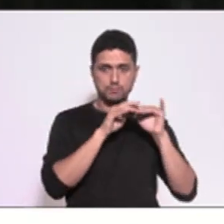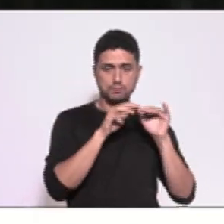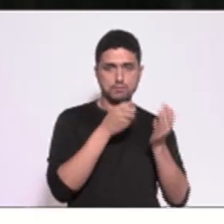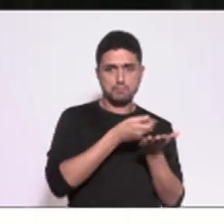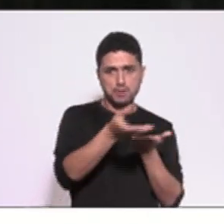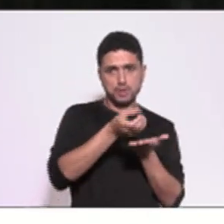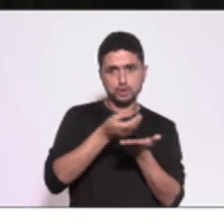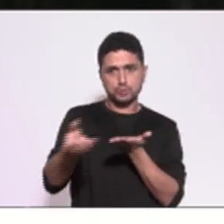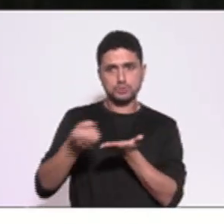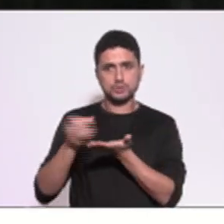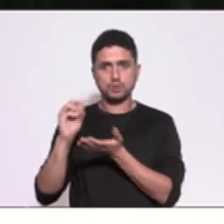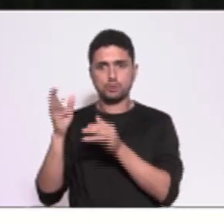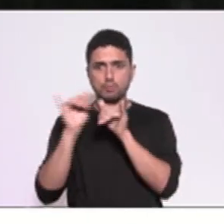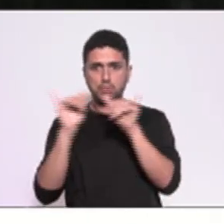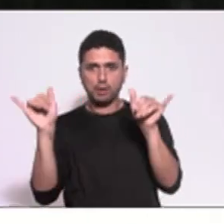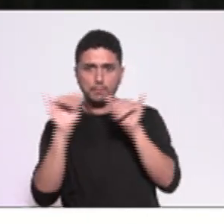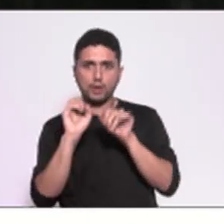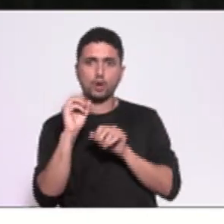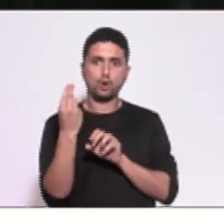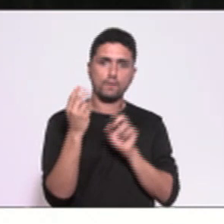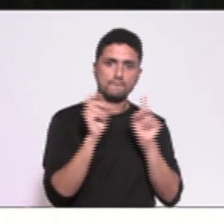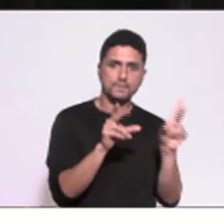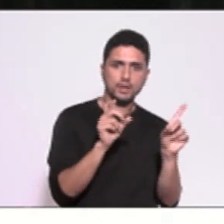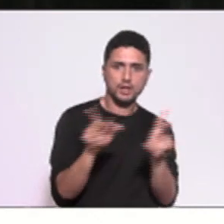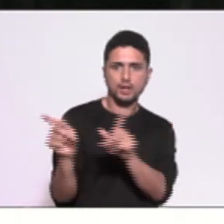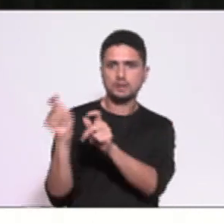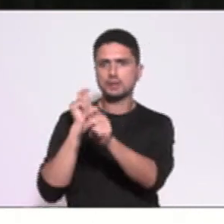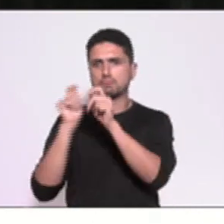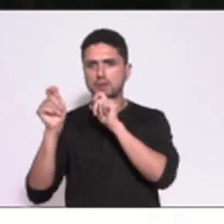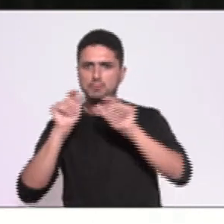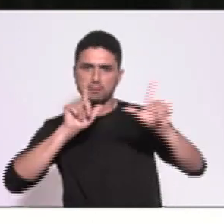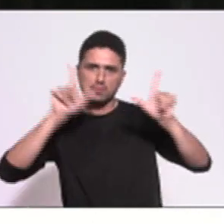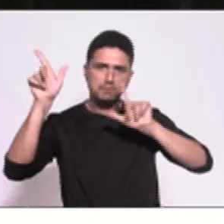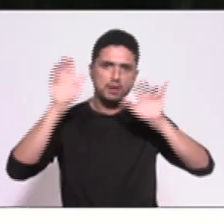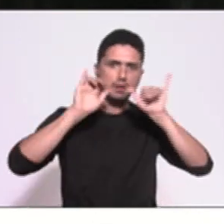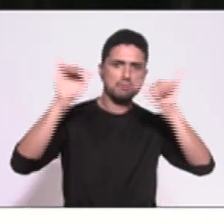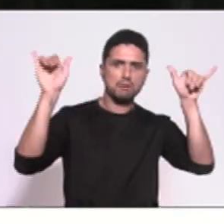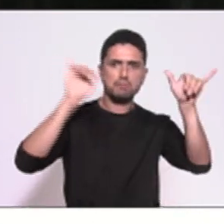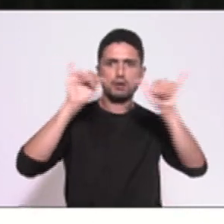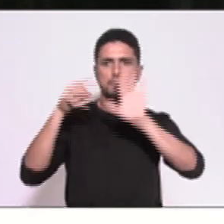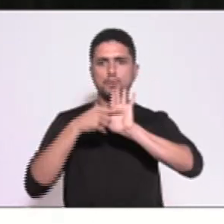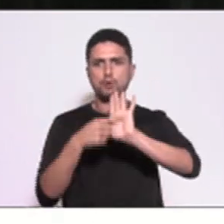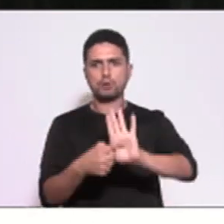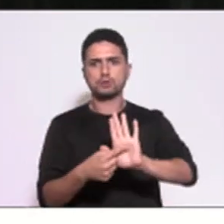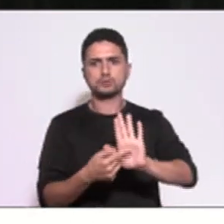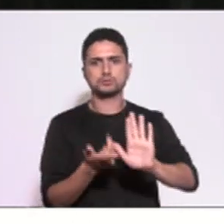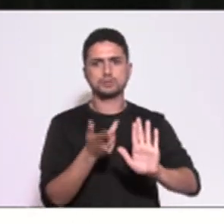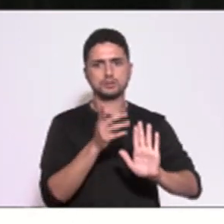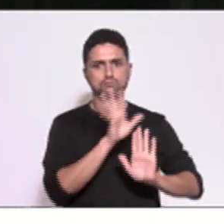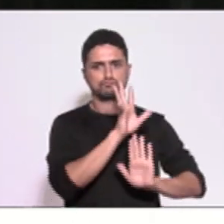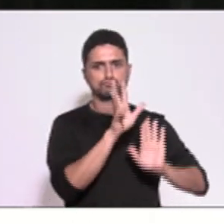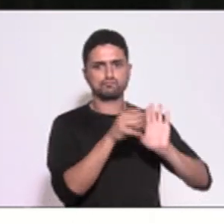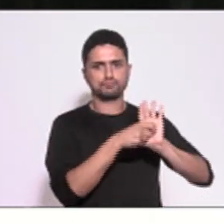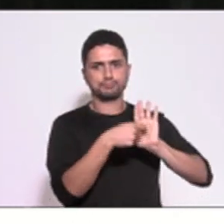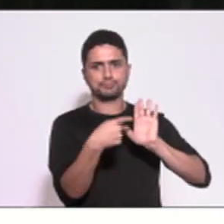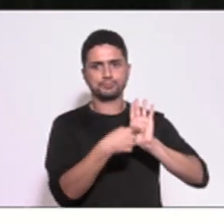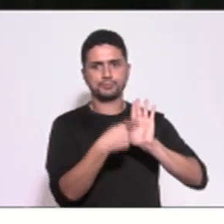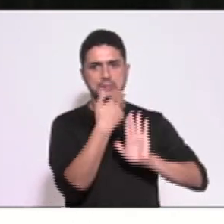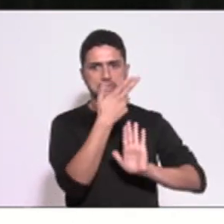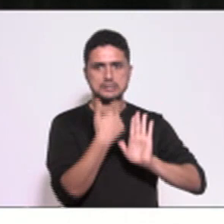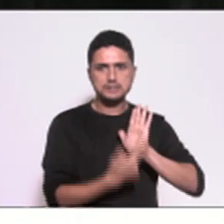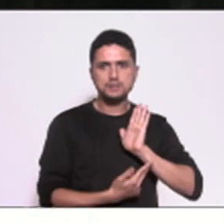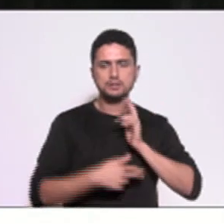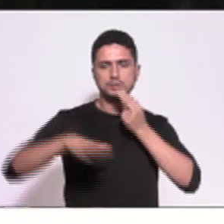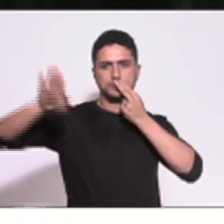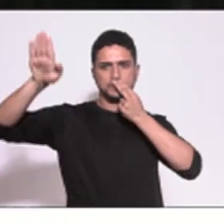distribuição ou veiculação do objeto ou propaganda, e também penalizado pelas leis da